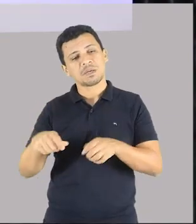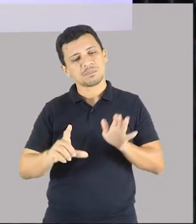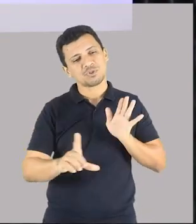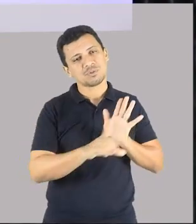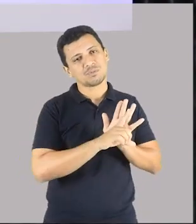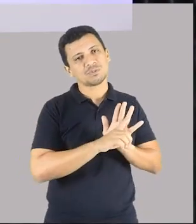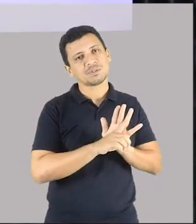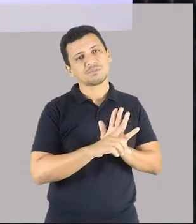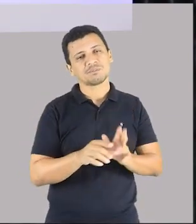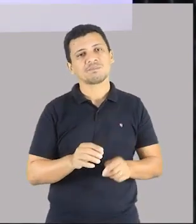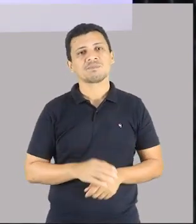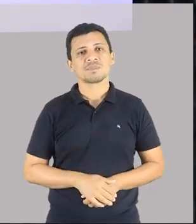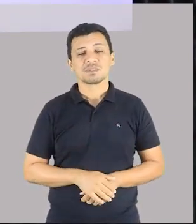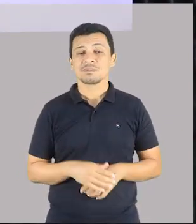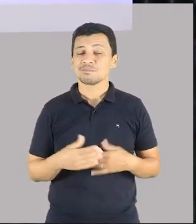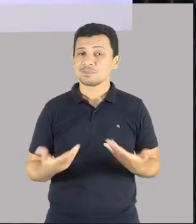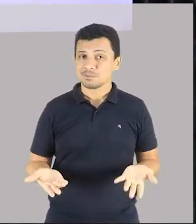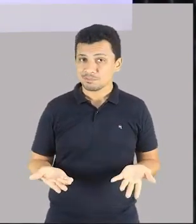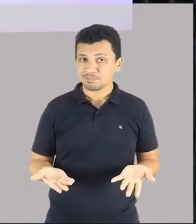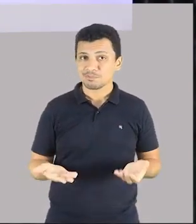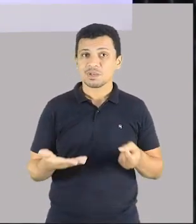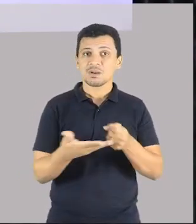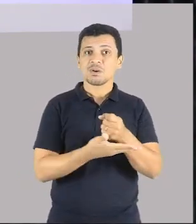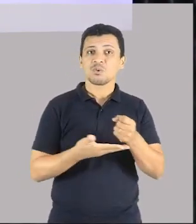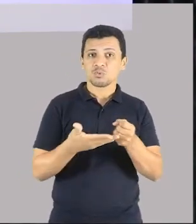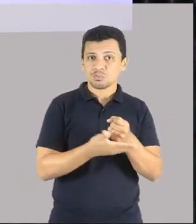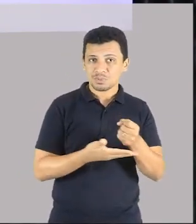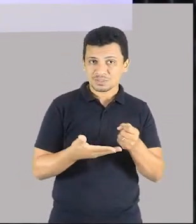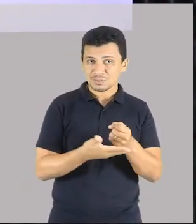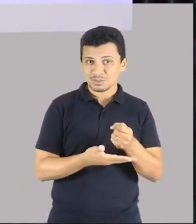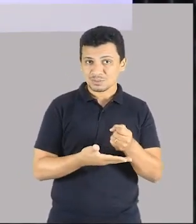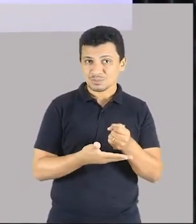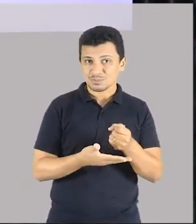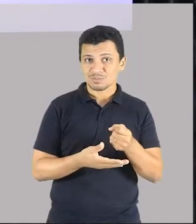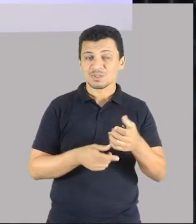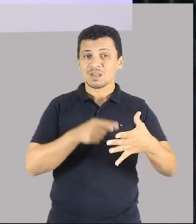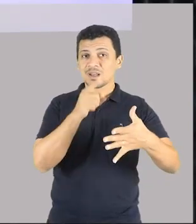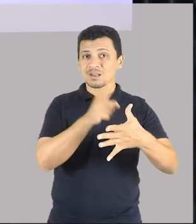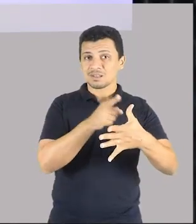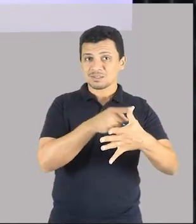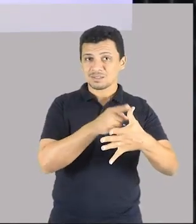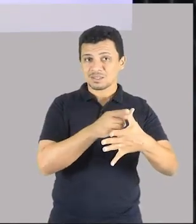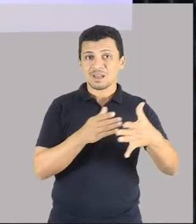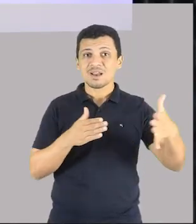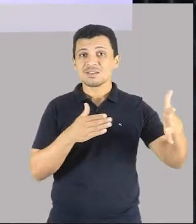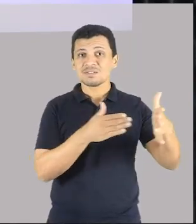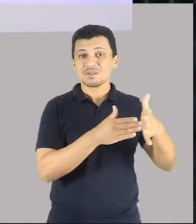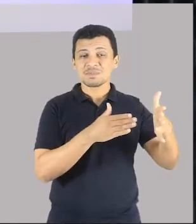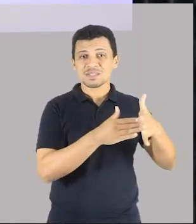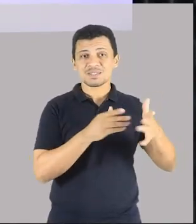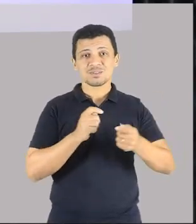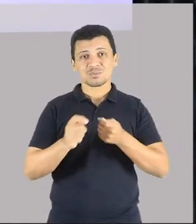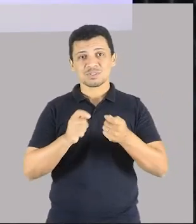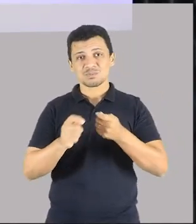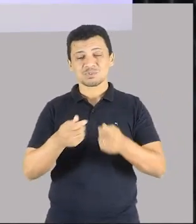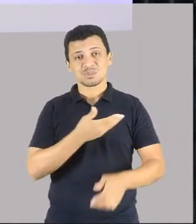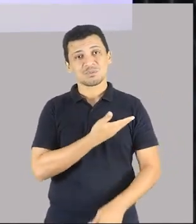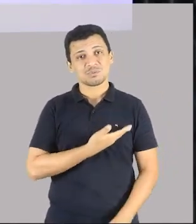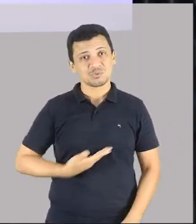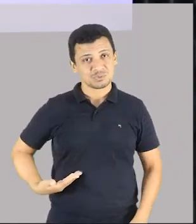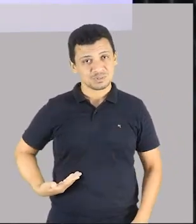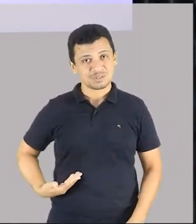lei. É com base nisso, é com esse filtro, é com essa limitação à administração pública que